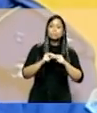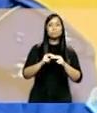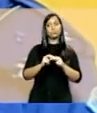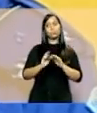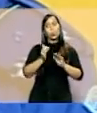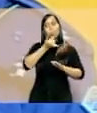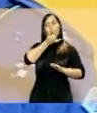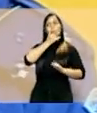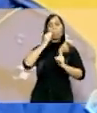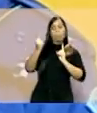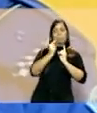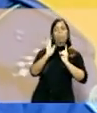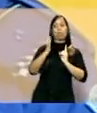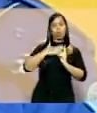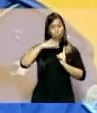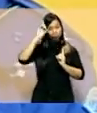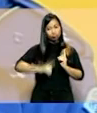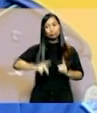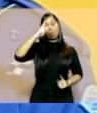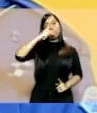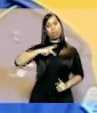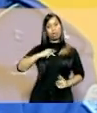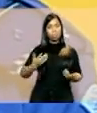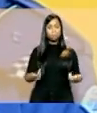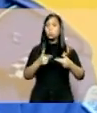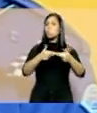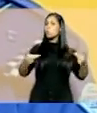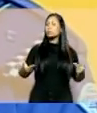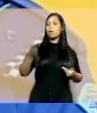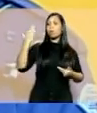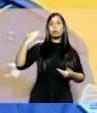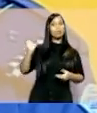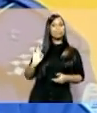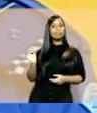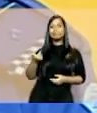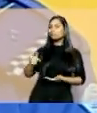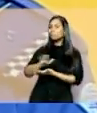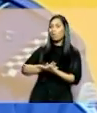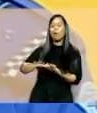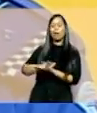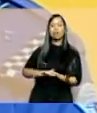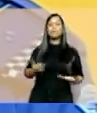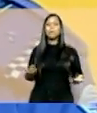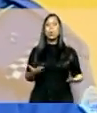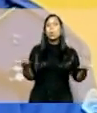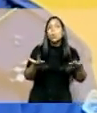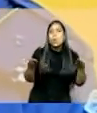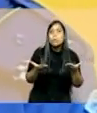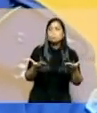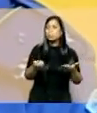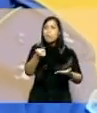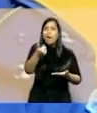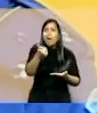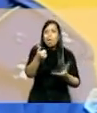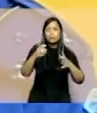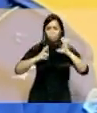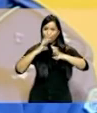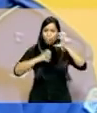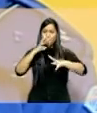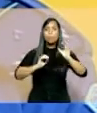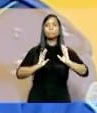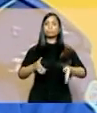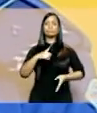invada. Eu tenho direito. E é sempre assim, coisa que no passado a gente não via. Se briga por nada hoje, por